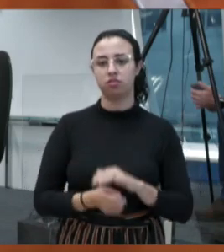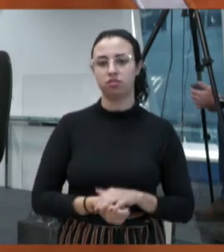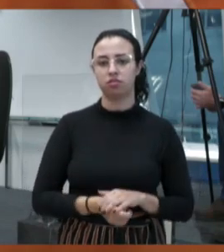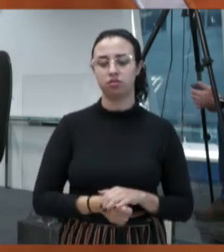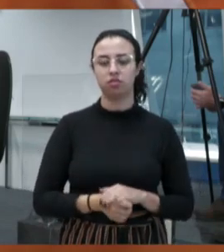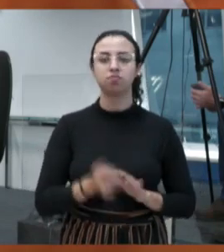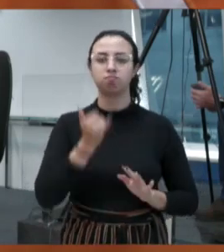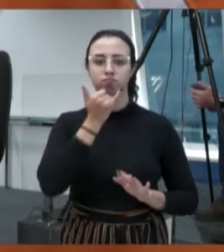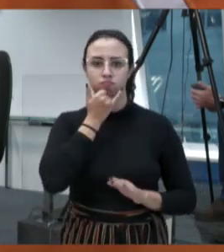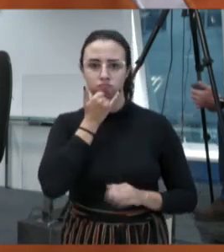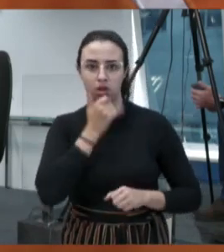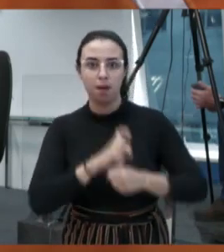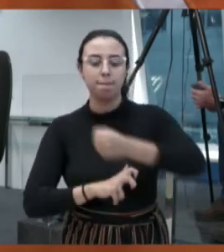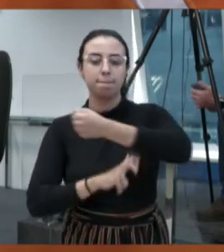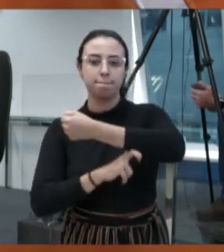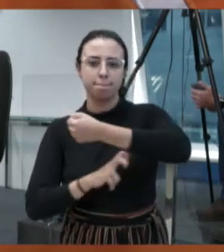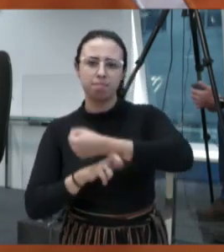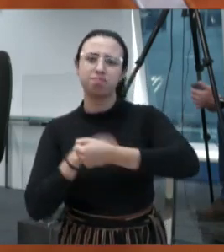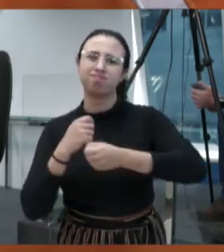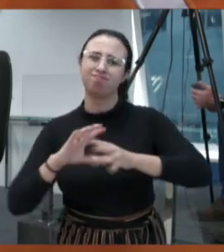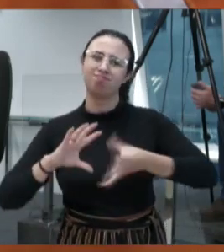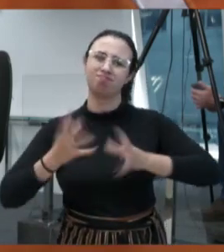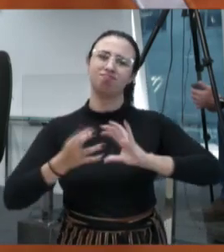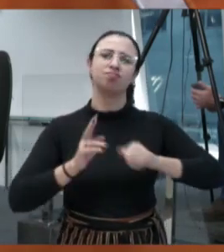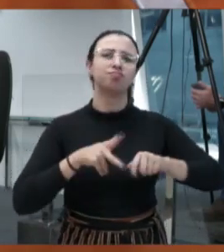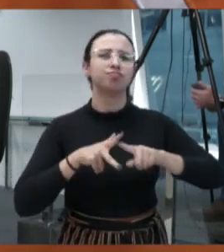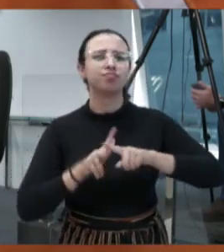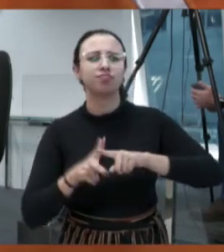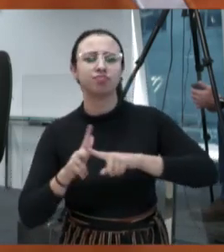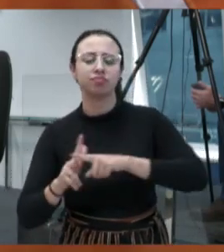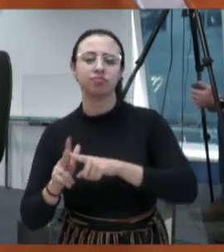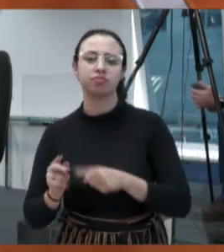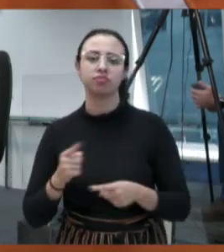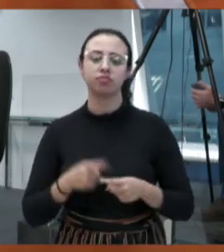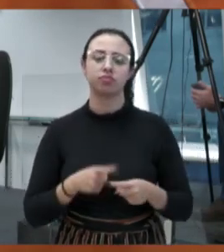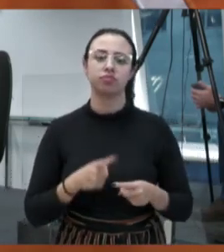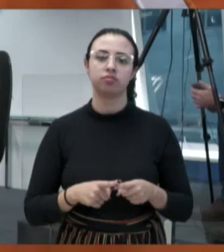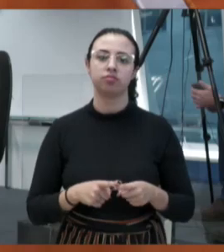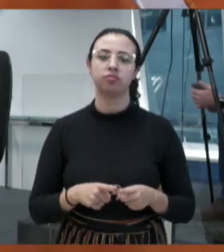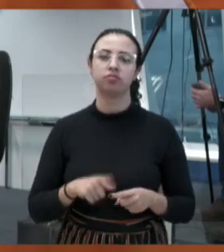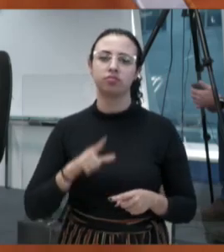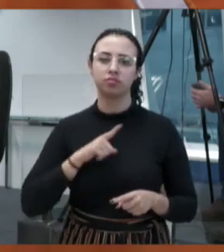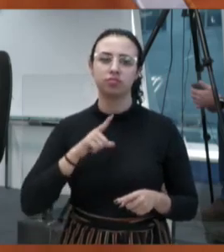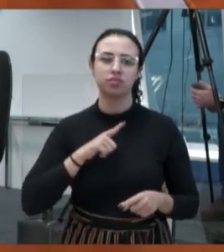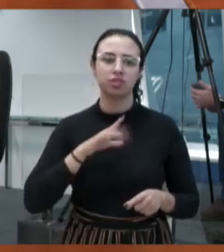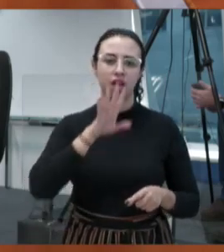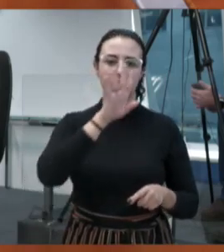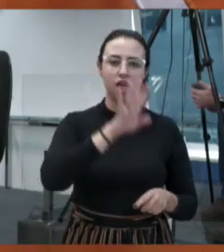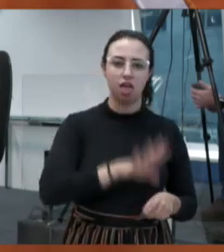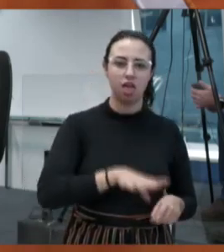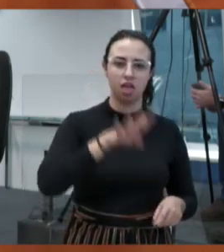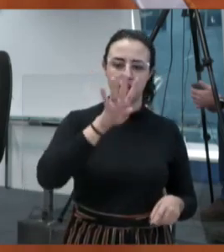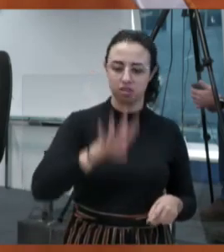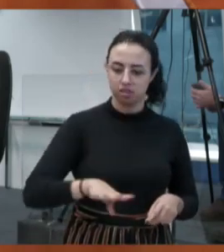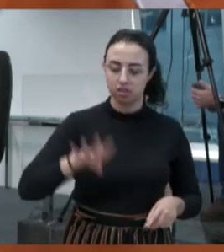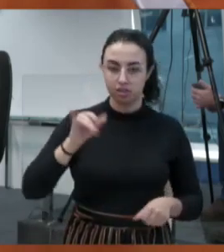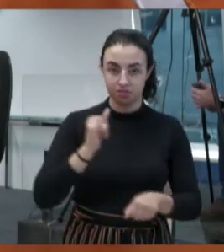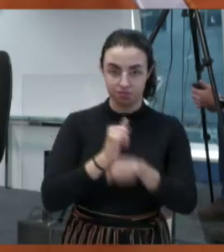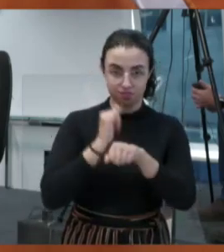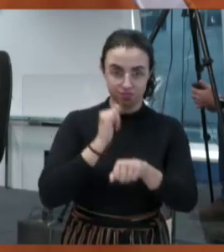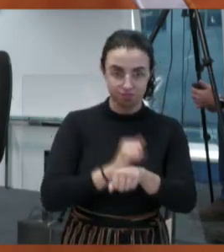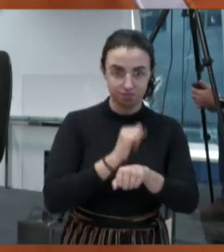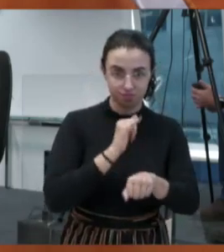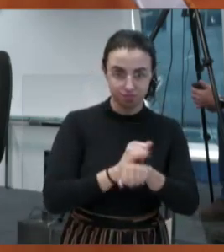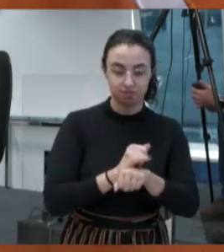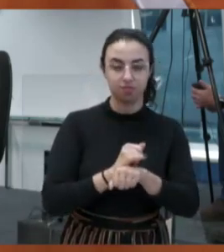naquela ponte, né, que os guarda-reis ali, aquelas grades que separam a ponte lá para não, Deus o livre, não cair